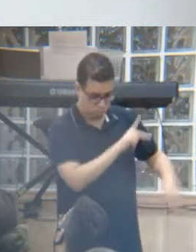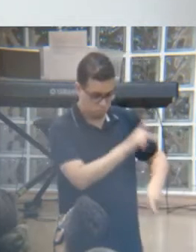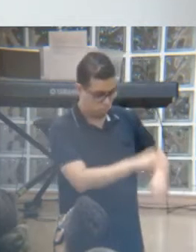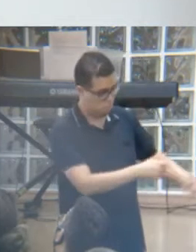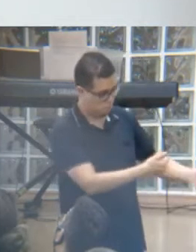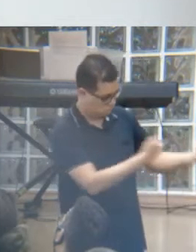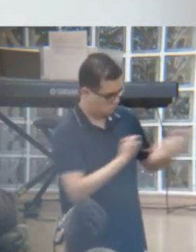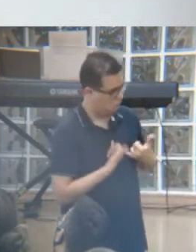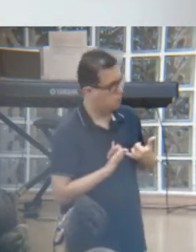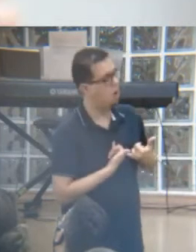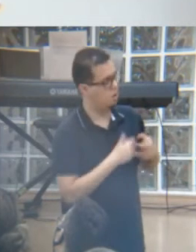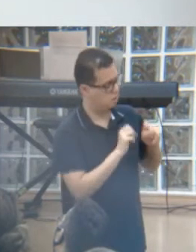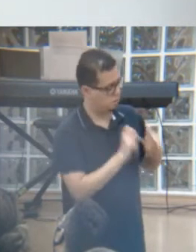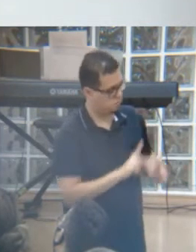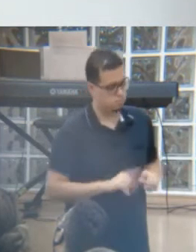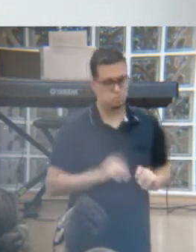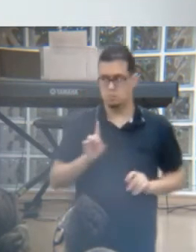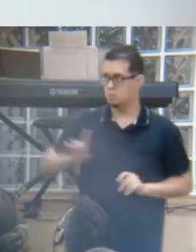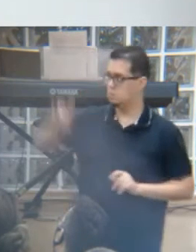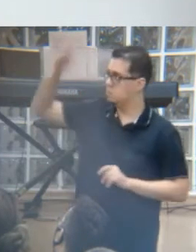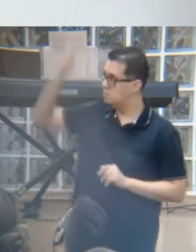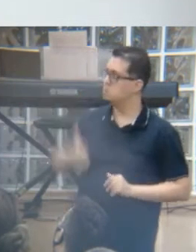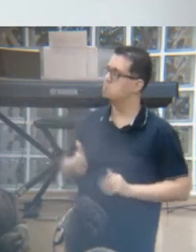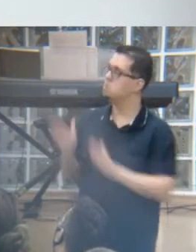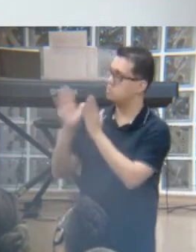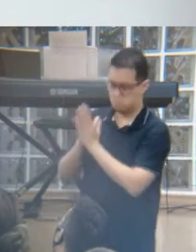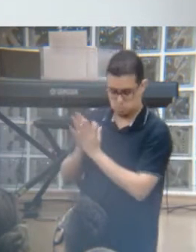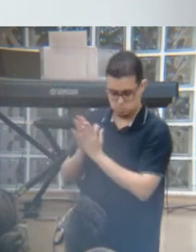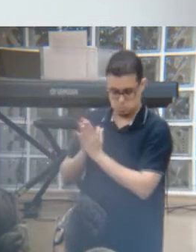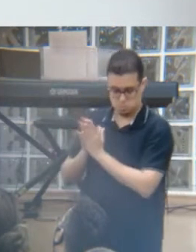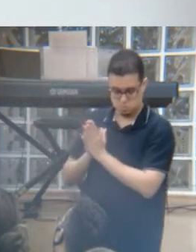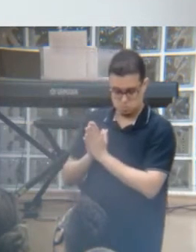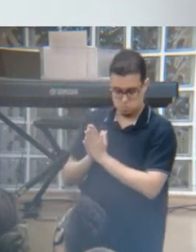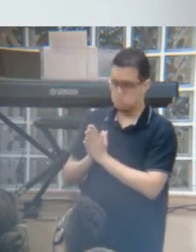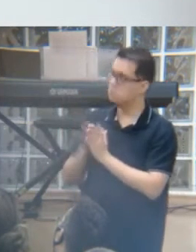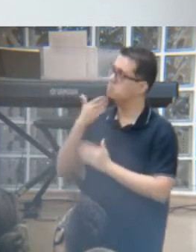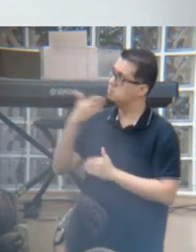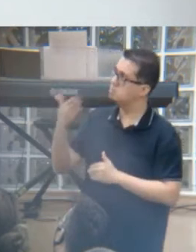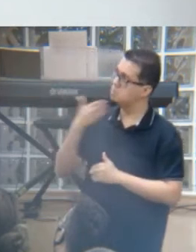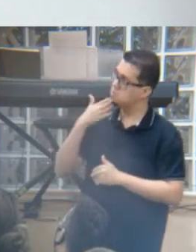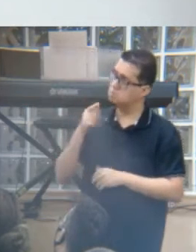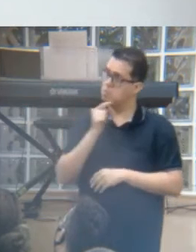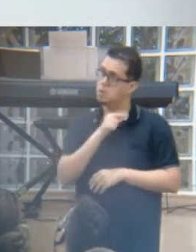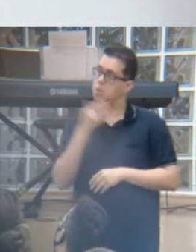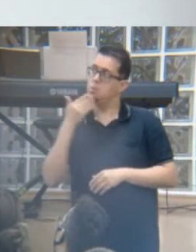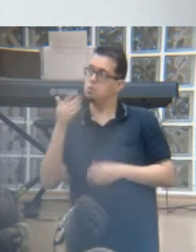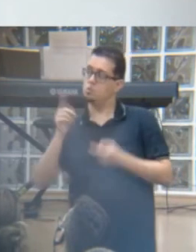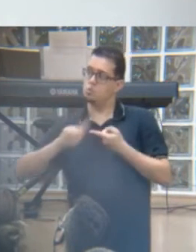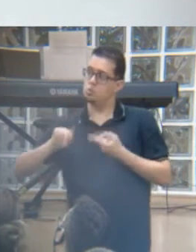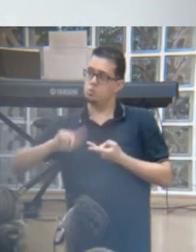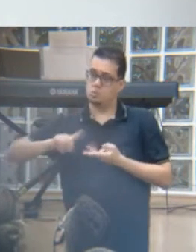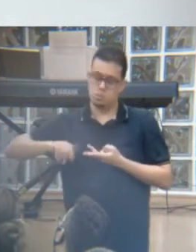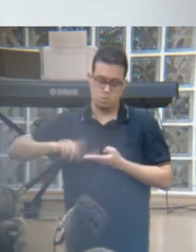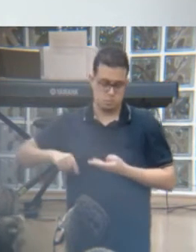interceder diante de Deus pelo seu povo. Foram então abençoados